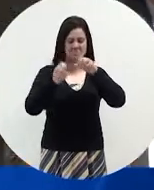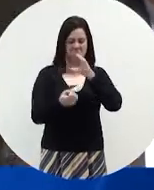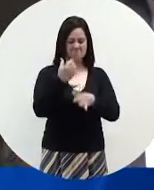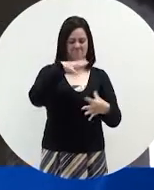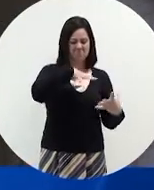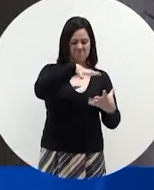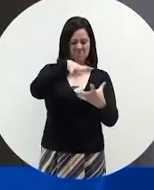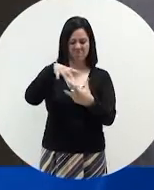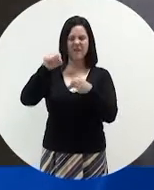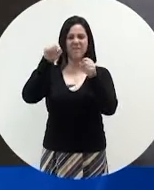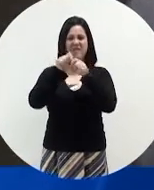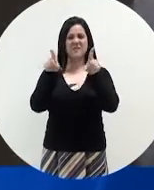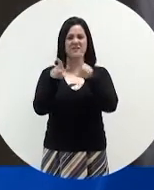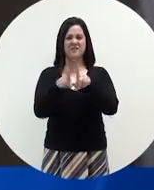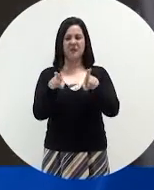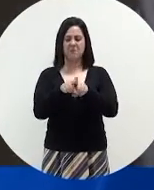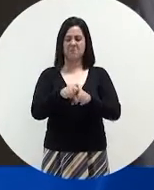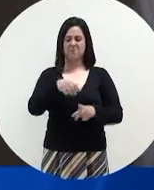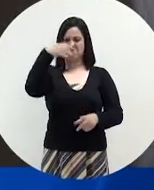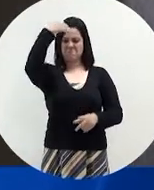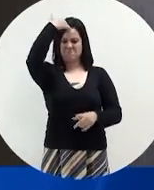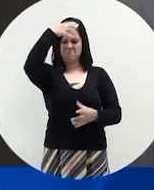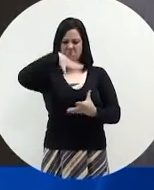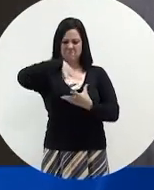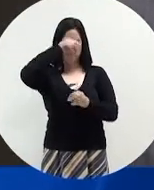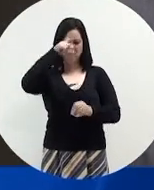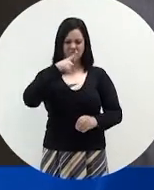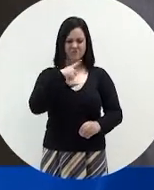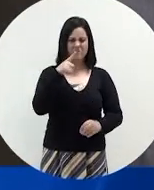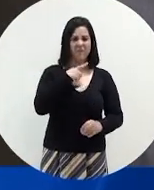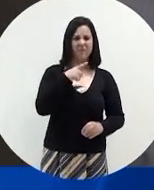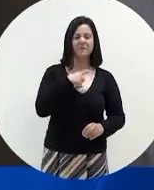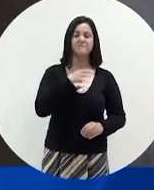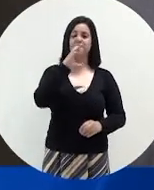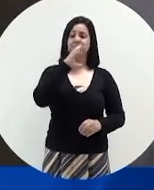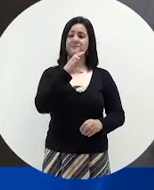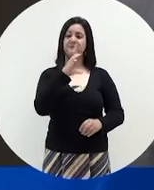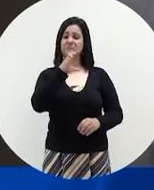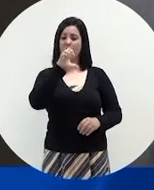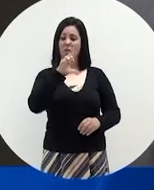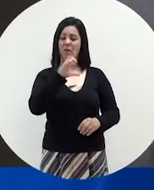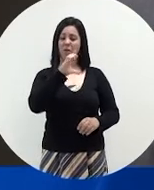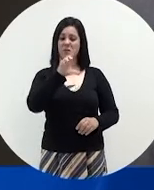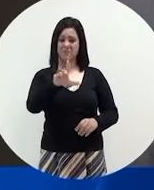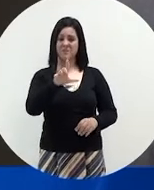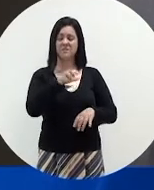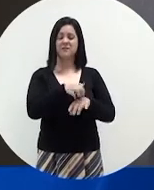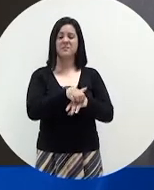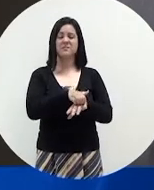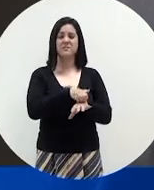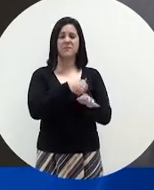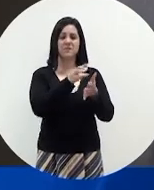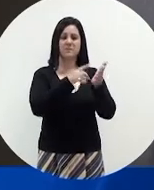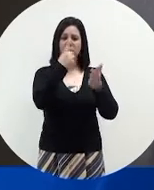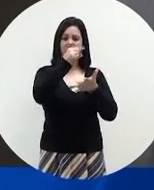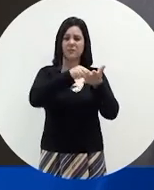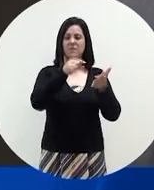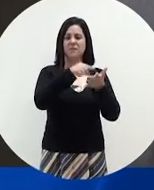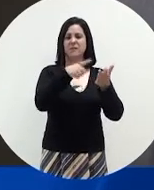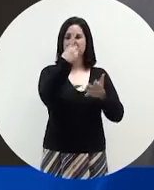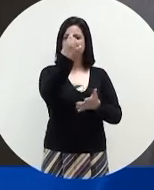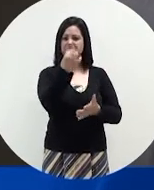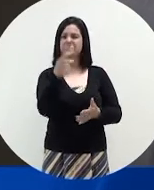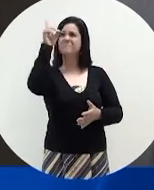12, 1, sentença pronunciada pelo Senhor contra Israel. Fala o Senhor, Senhor, o que estendeu o